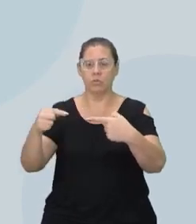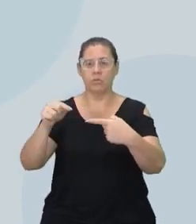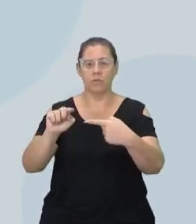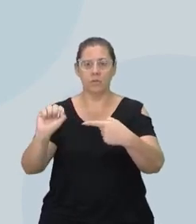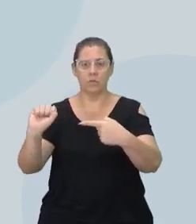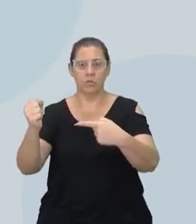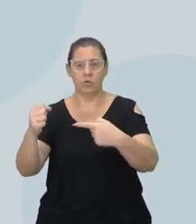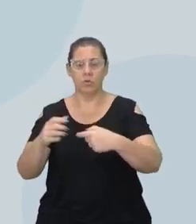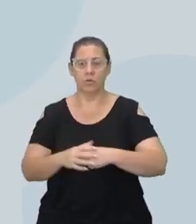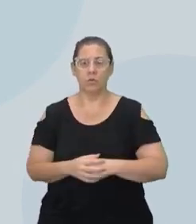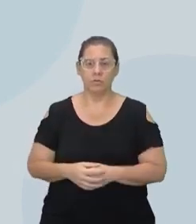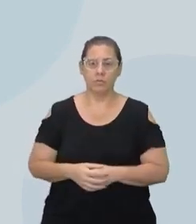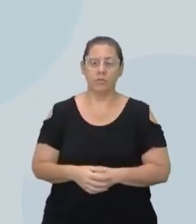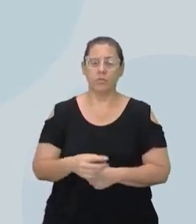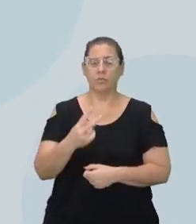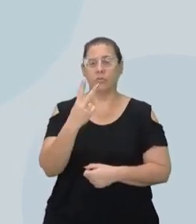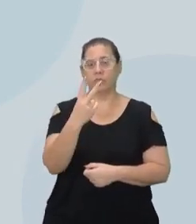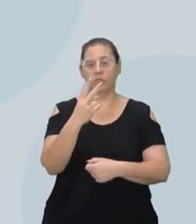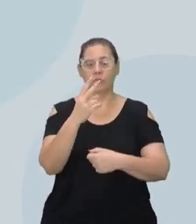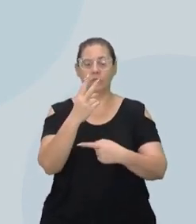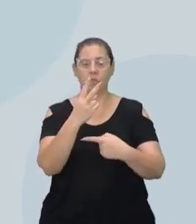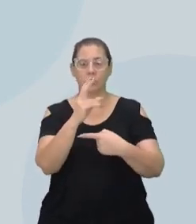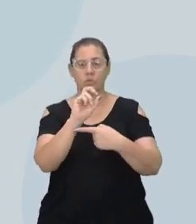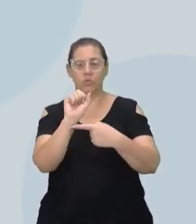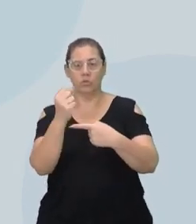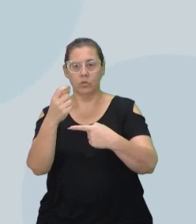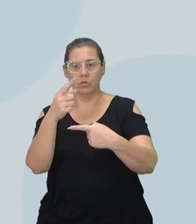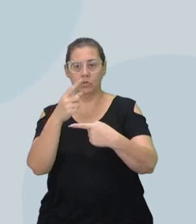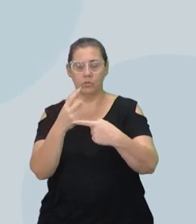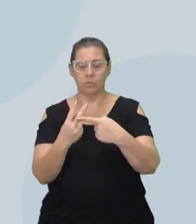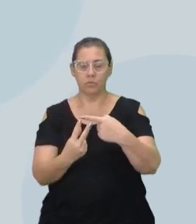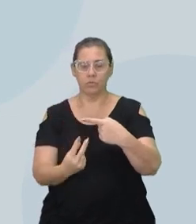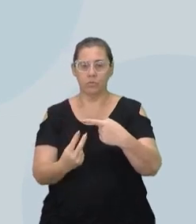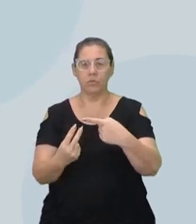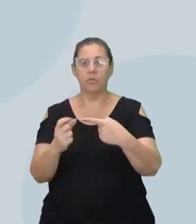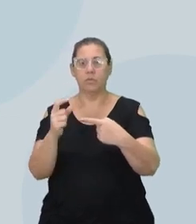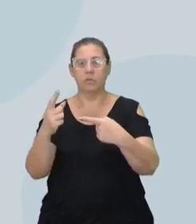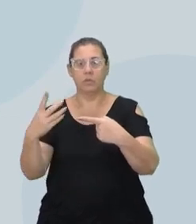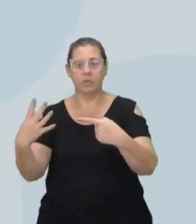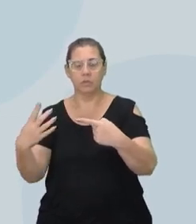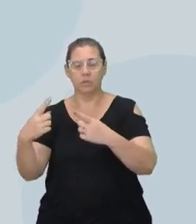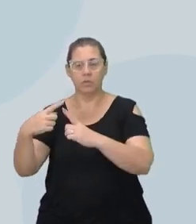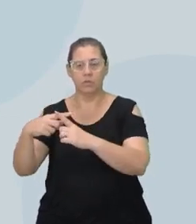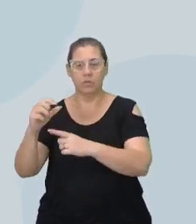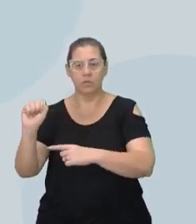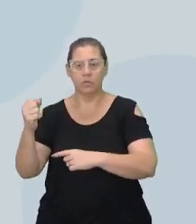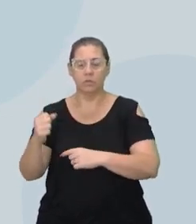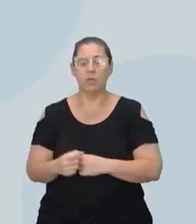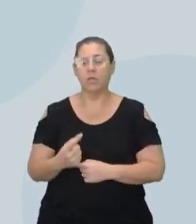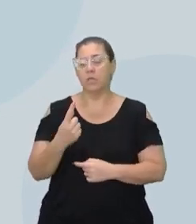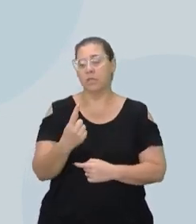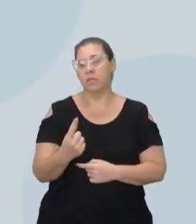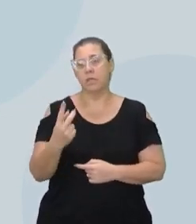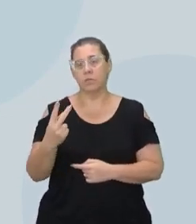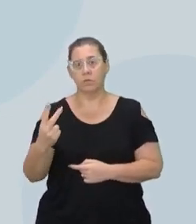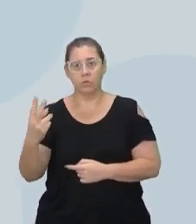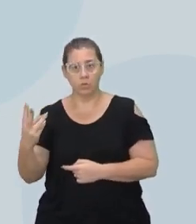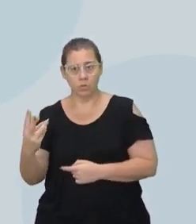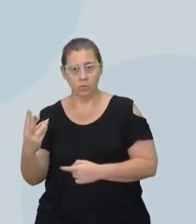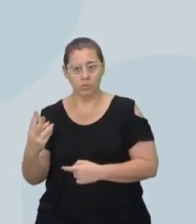8. 28 dividido por 2 é 14. 14 vezes 8,